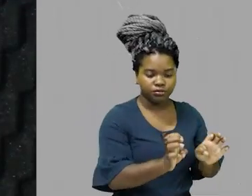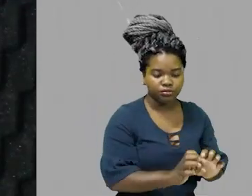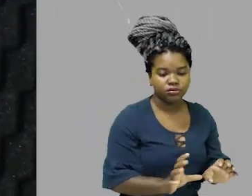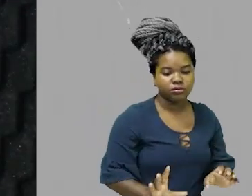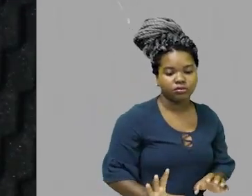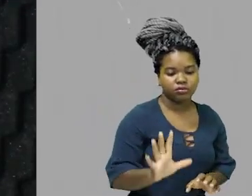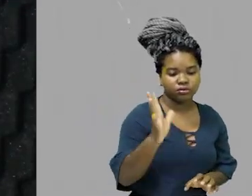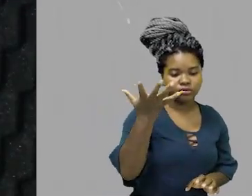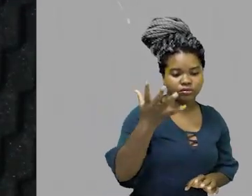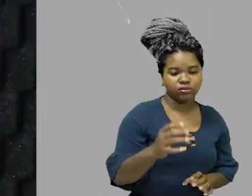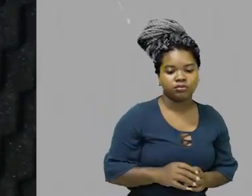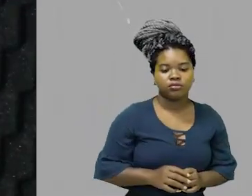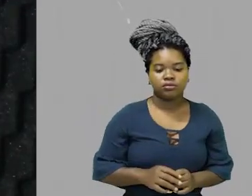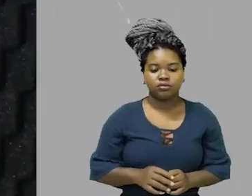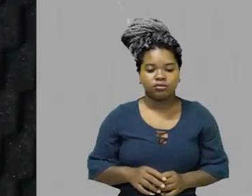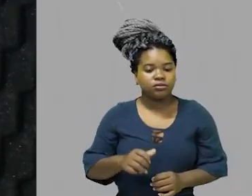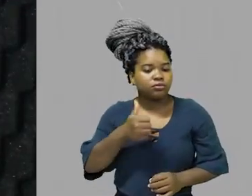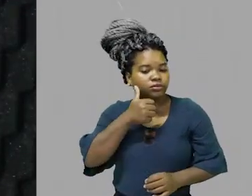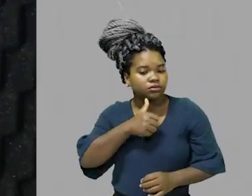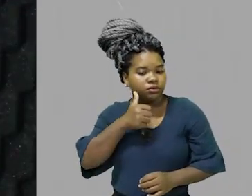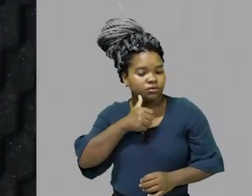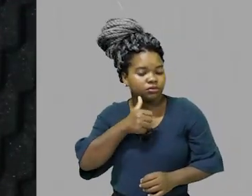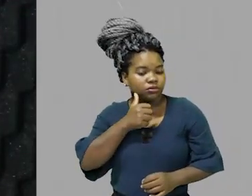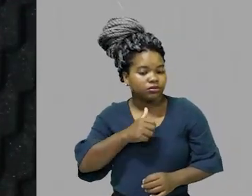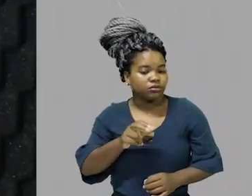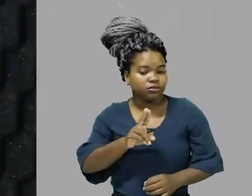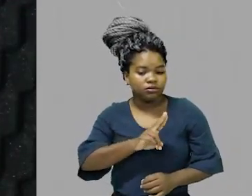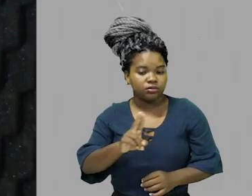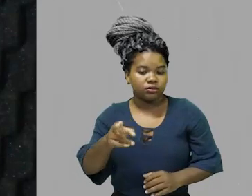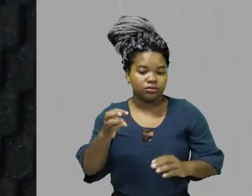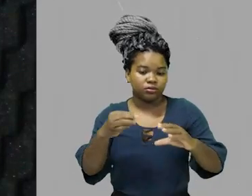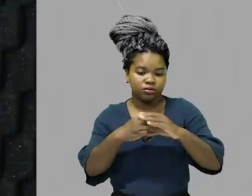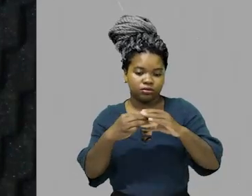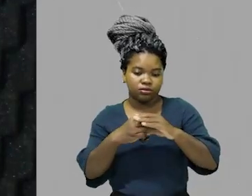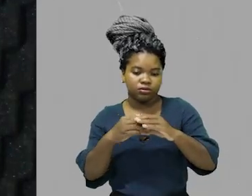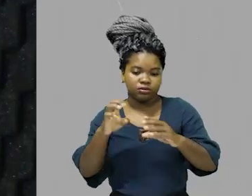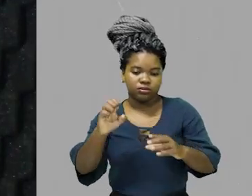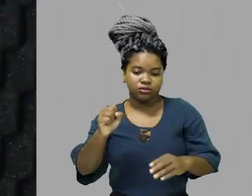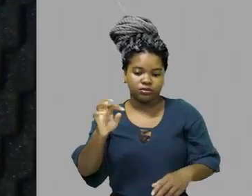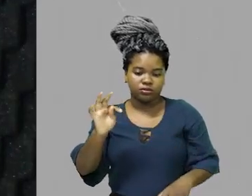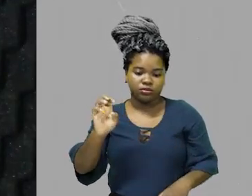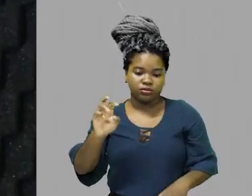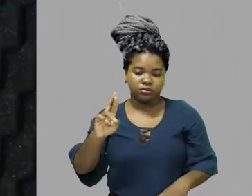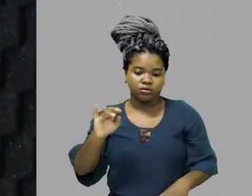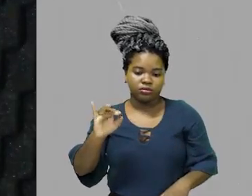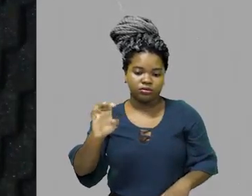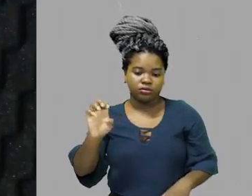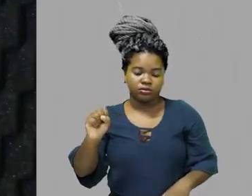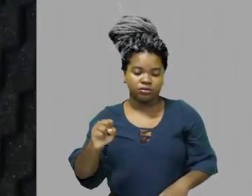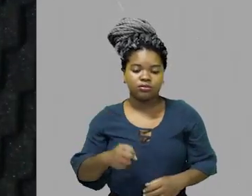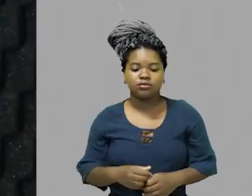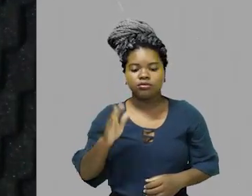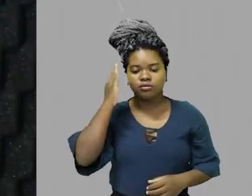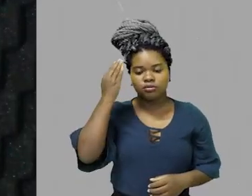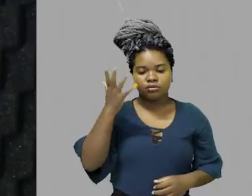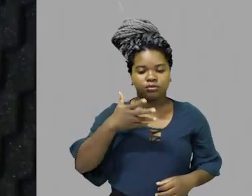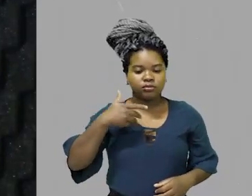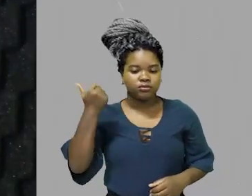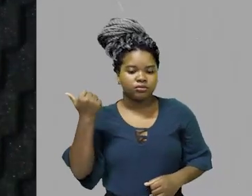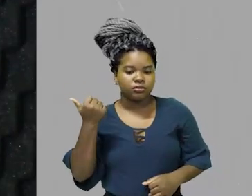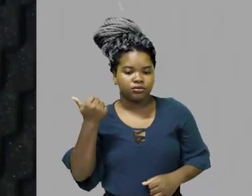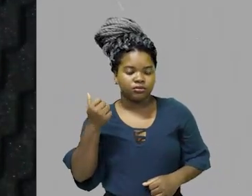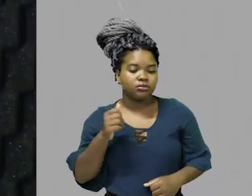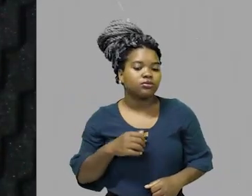é formada por células estéreis. Para você entender melhor, associa com, por exemplo, os